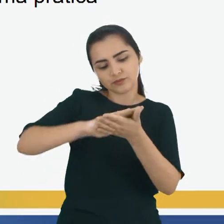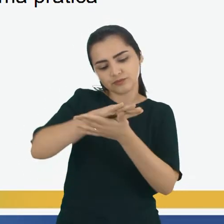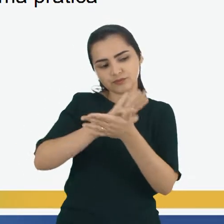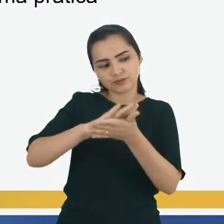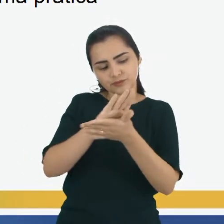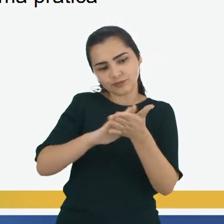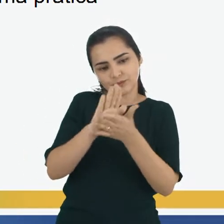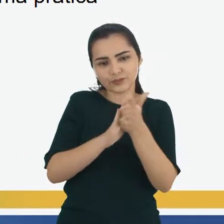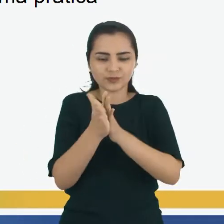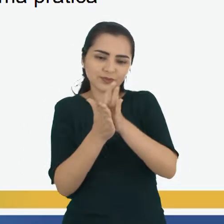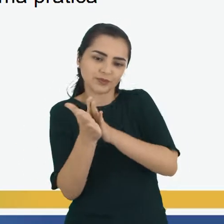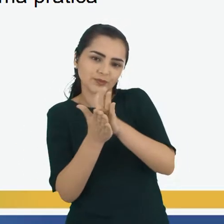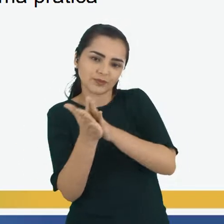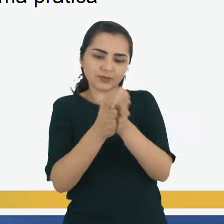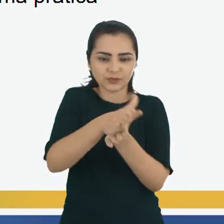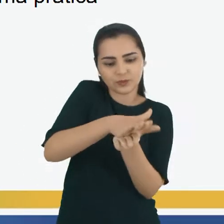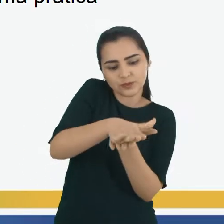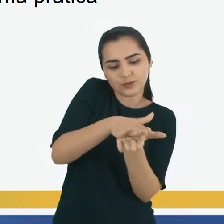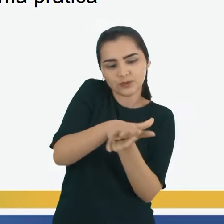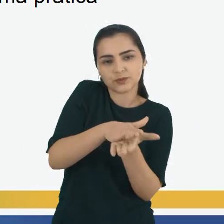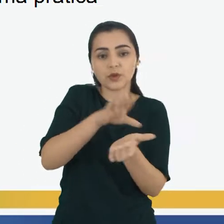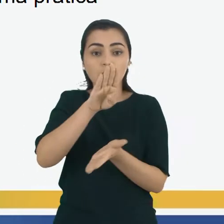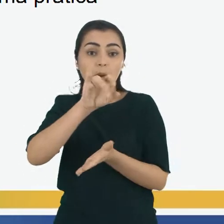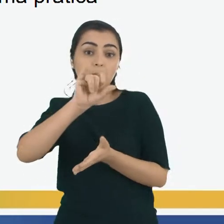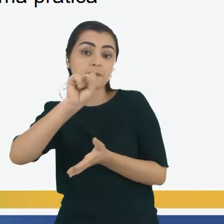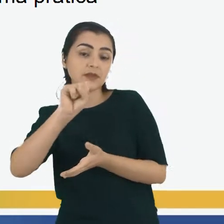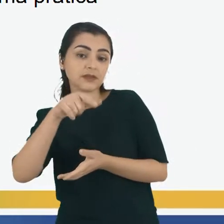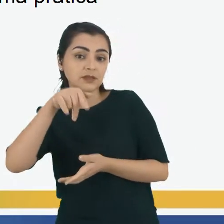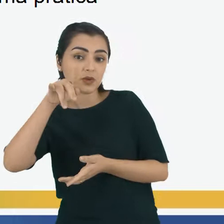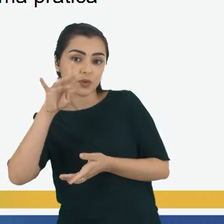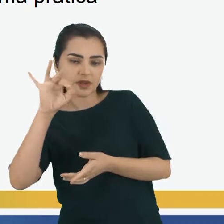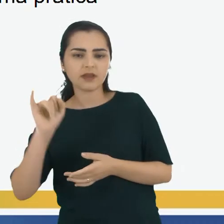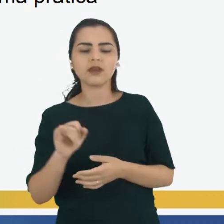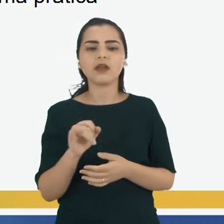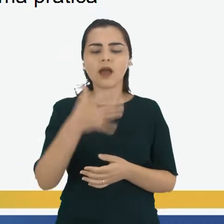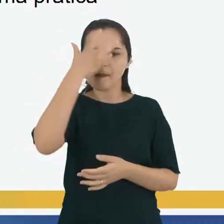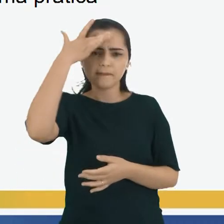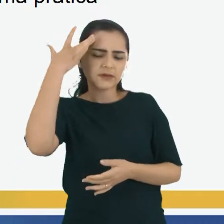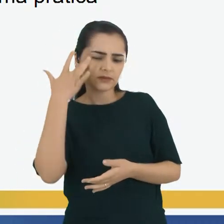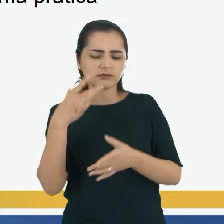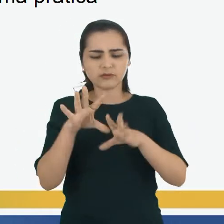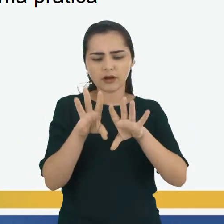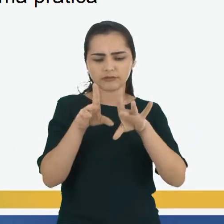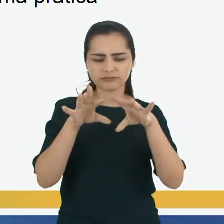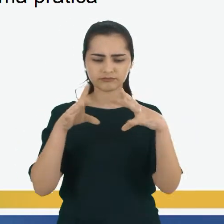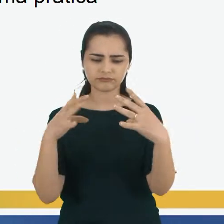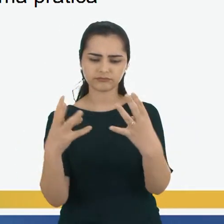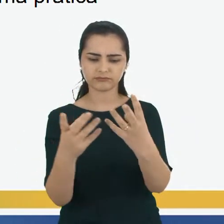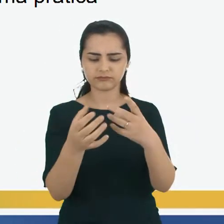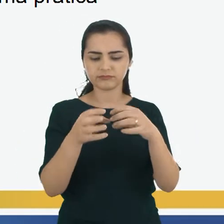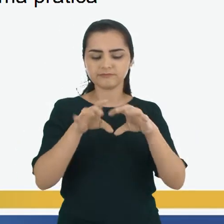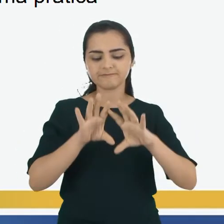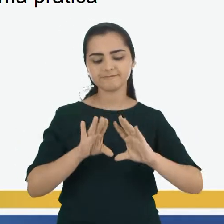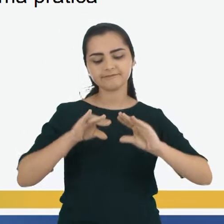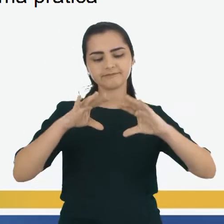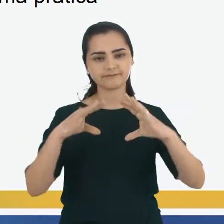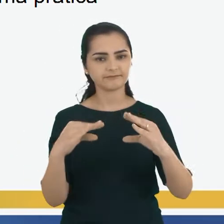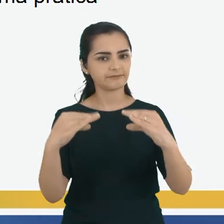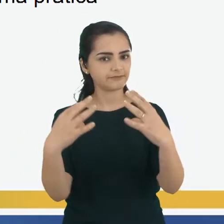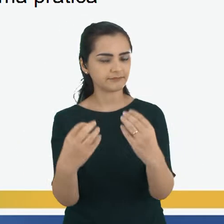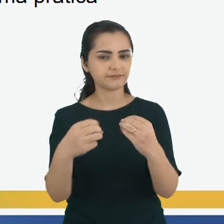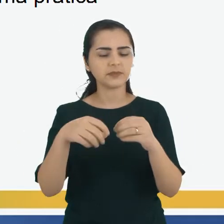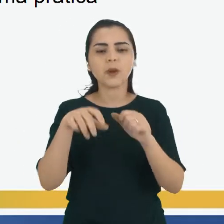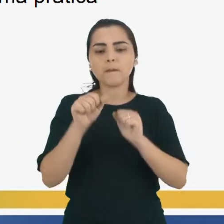de modelar, o biscuit. Isso é modelagem, é o artista plástico que pega esse material